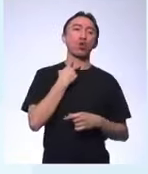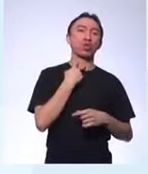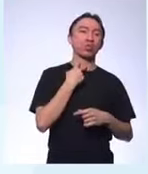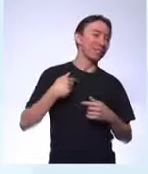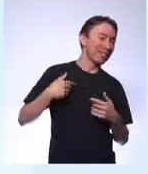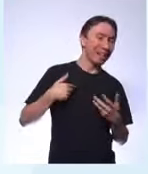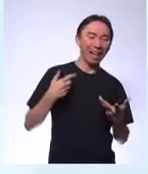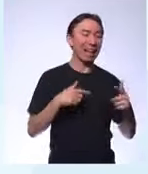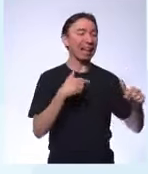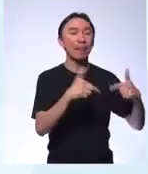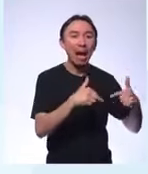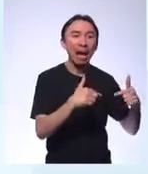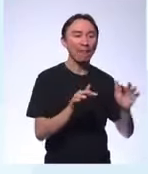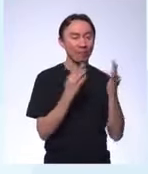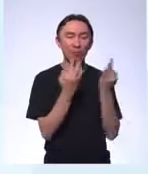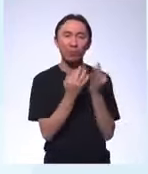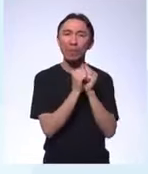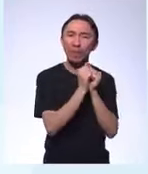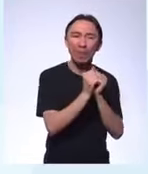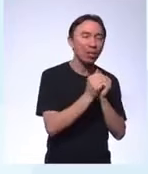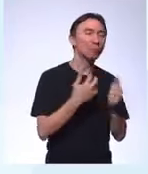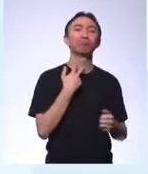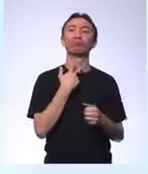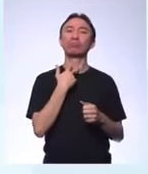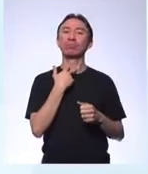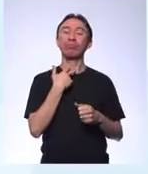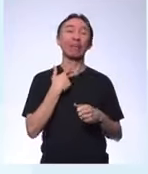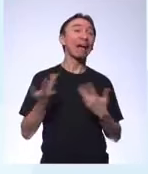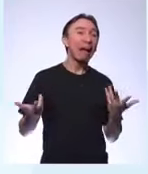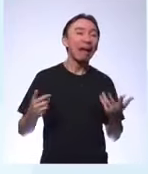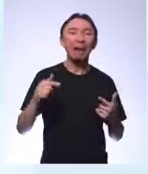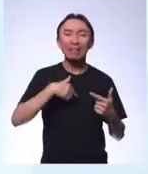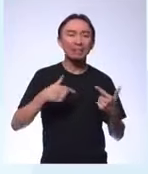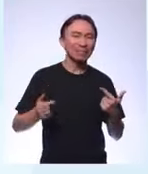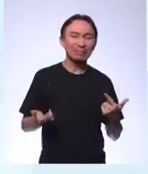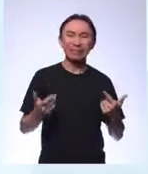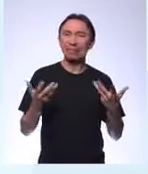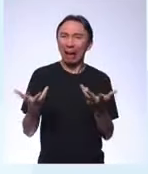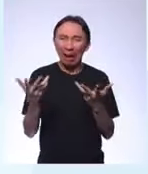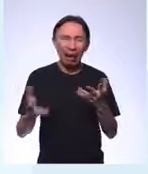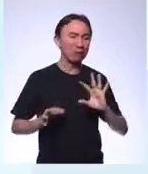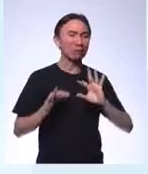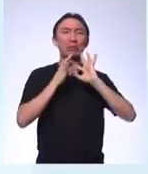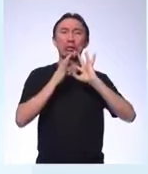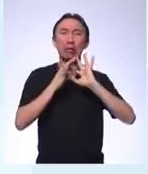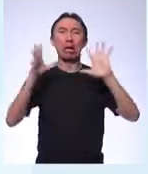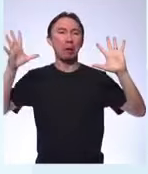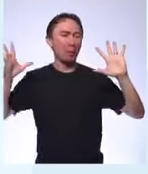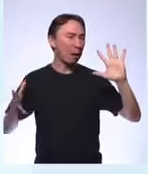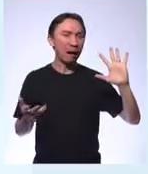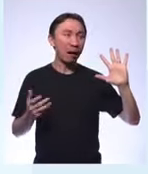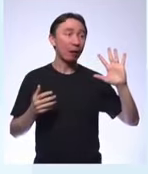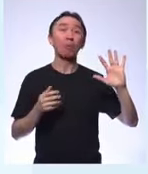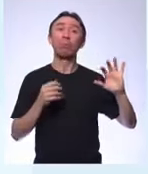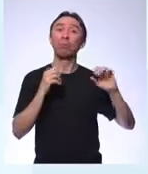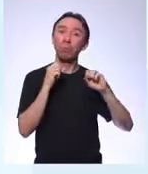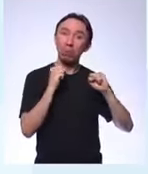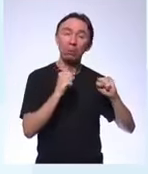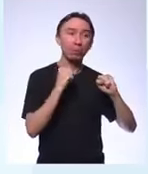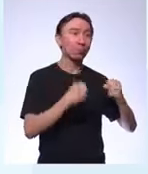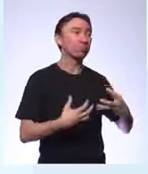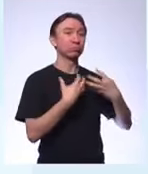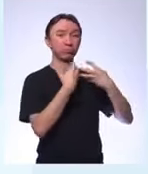seu trabalho, a sua família, porque a partir do momento em que ela está ali exercendo a sua liberdade, ela está sujeita a ser presa. Então, a pessoa